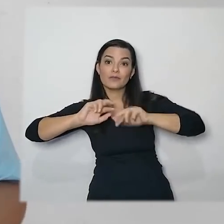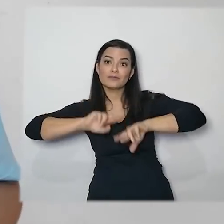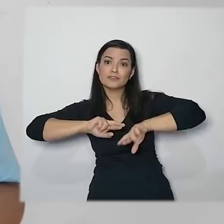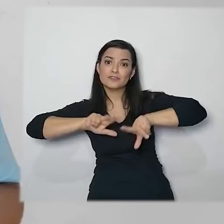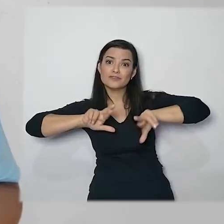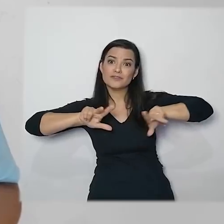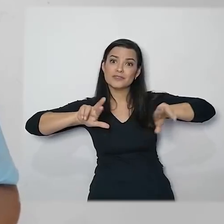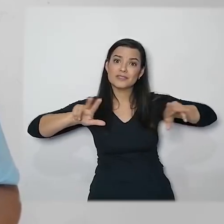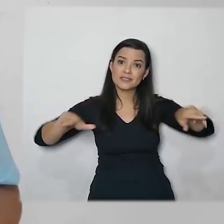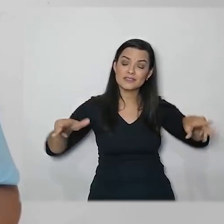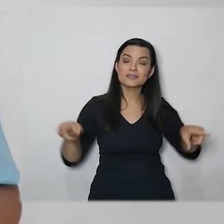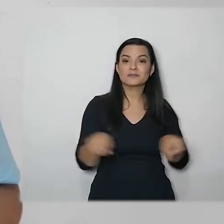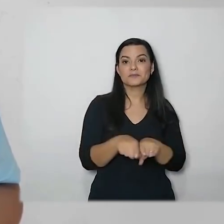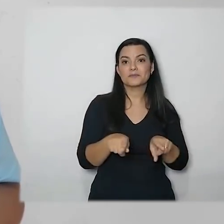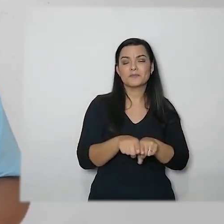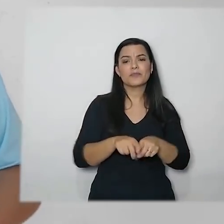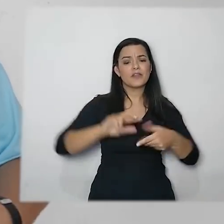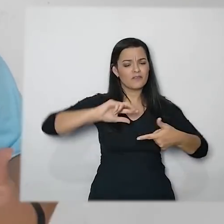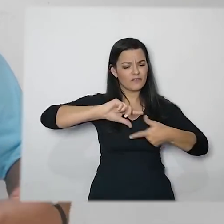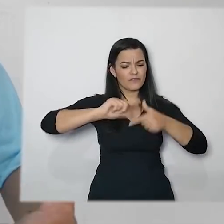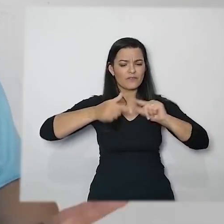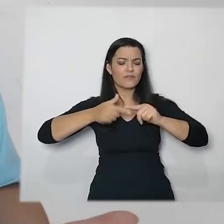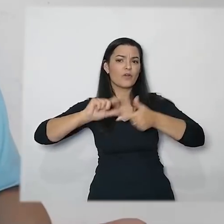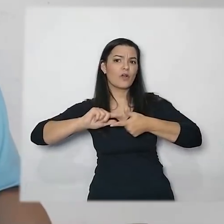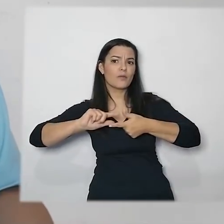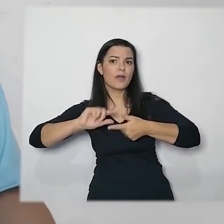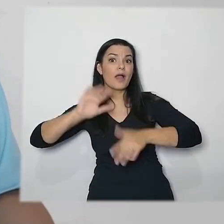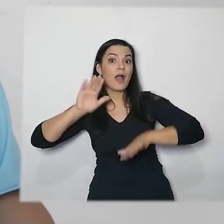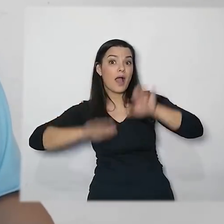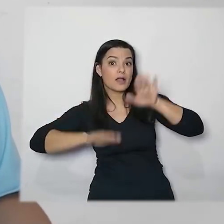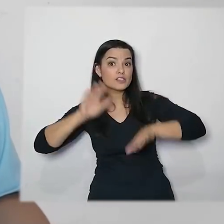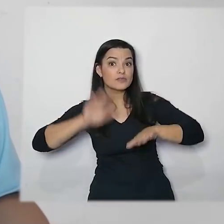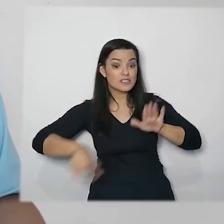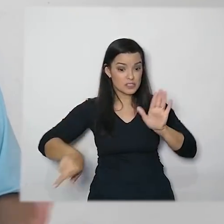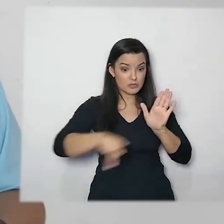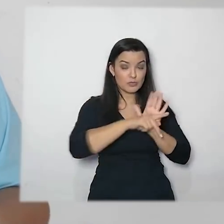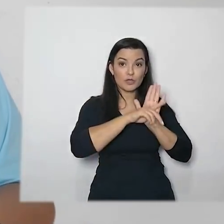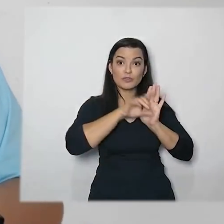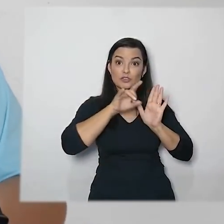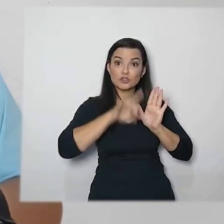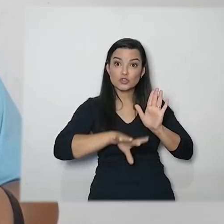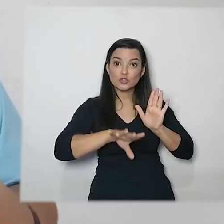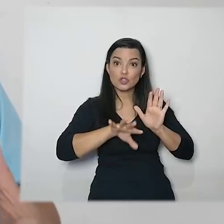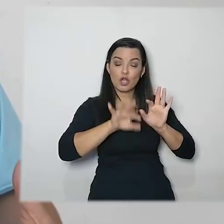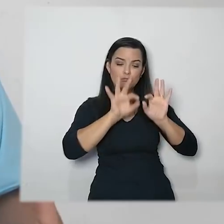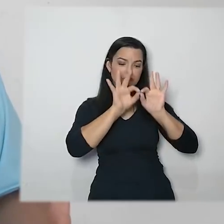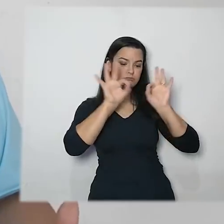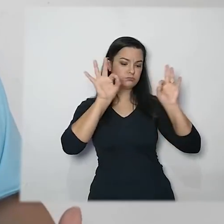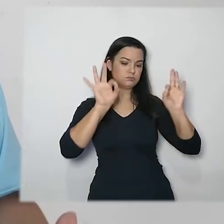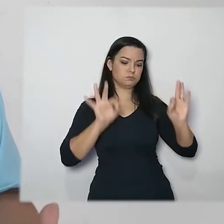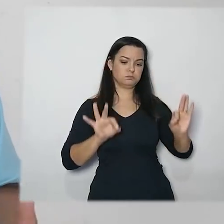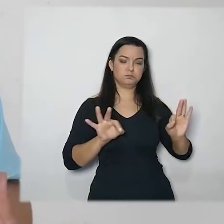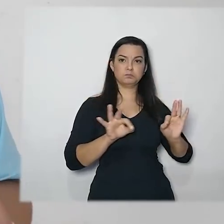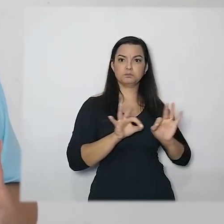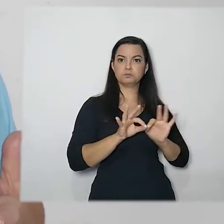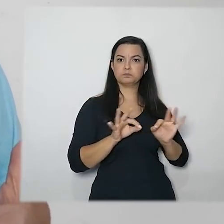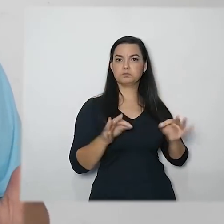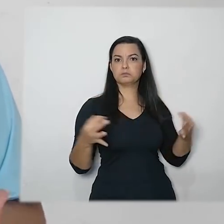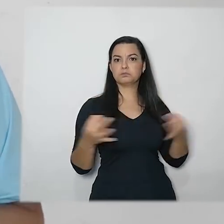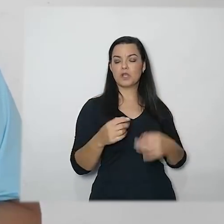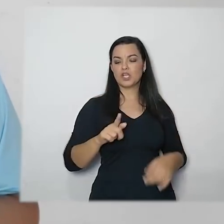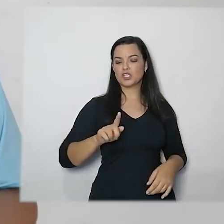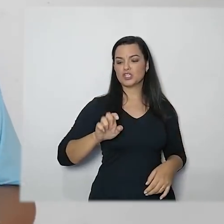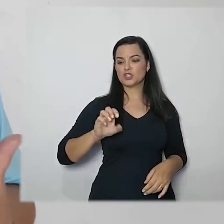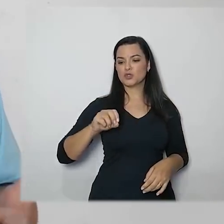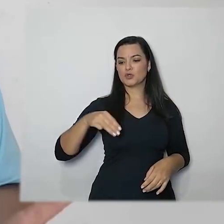E essas formas, turma, nem sempre são aquelas formas tão geométricas, certinhas,